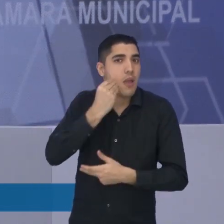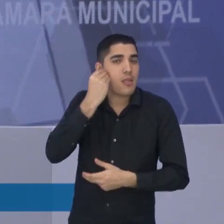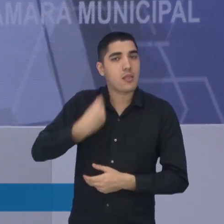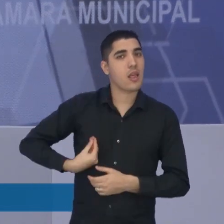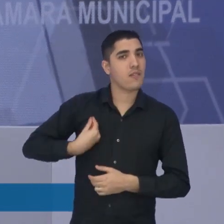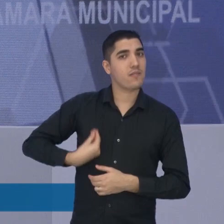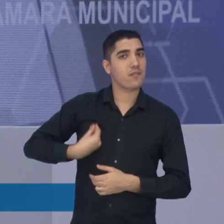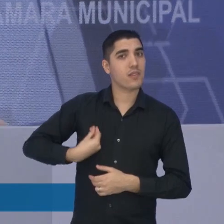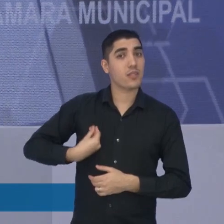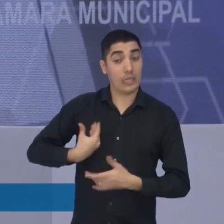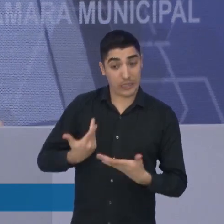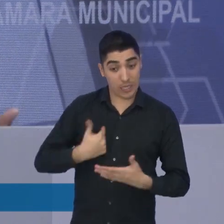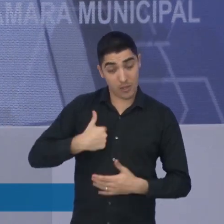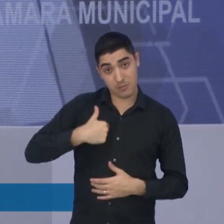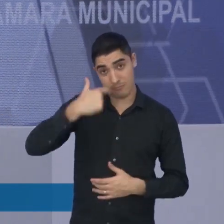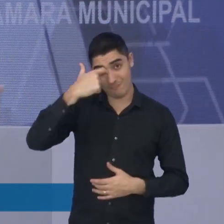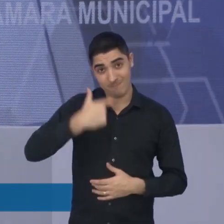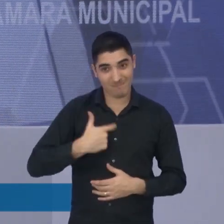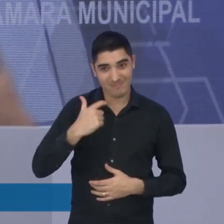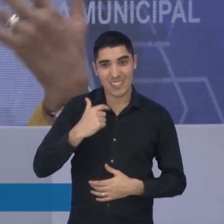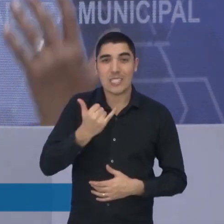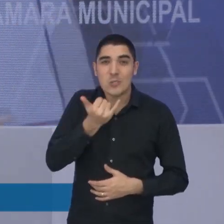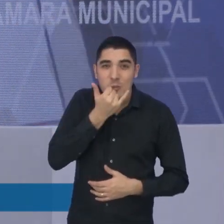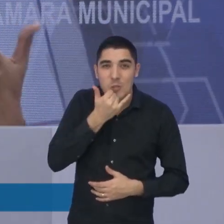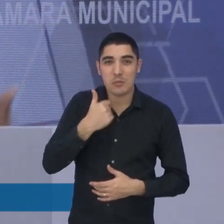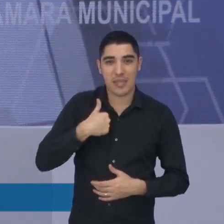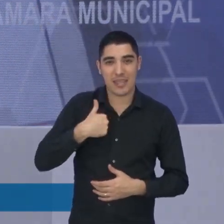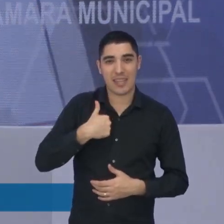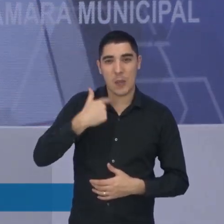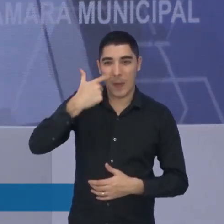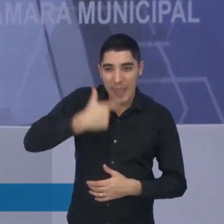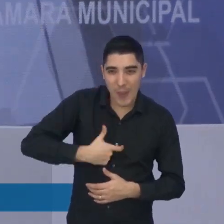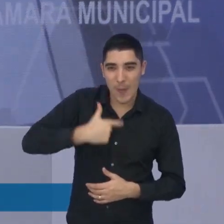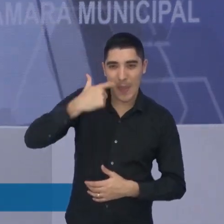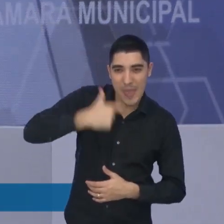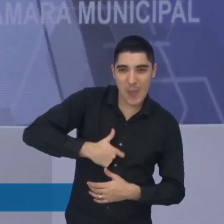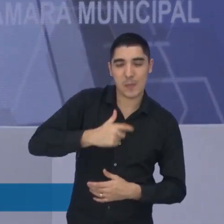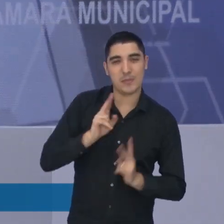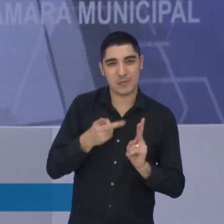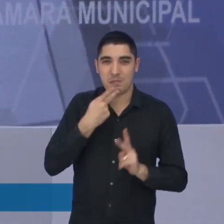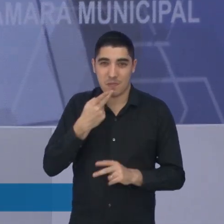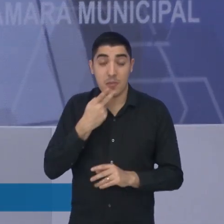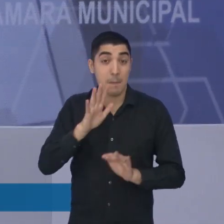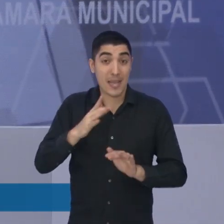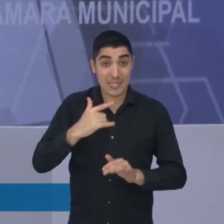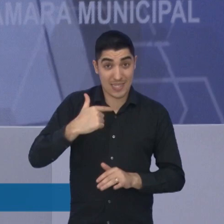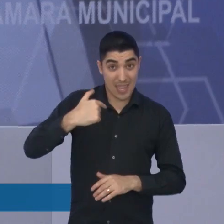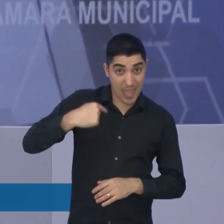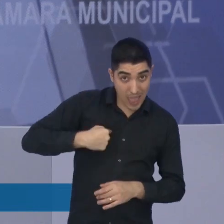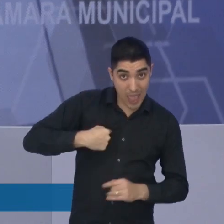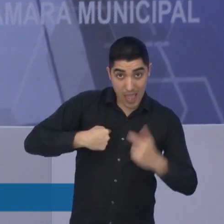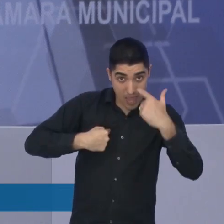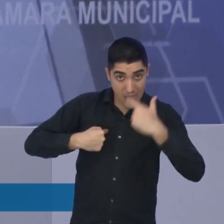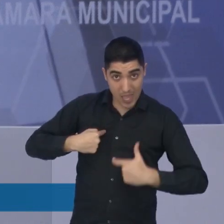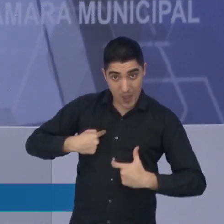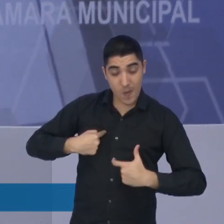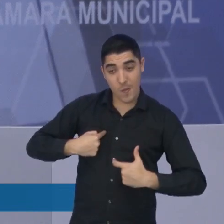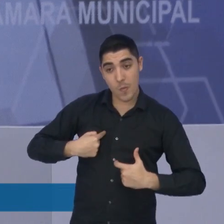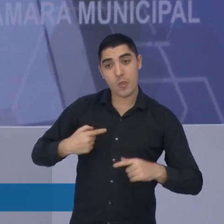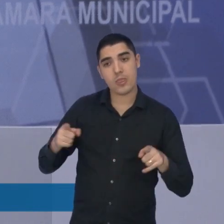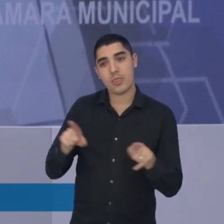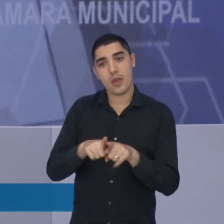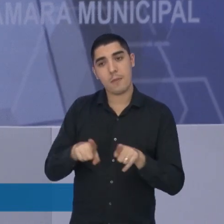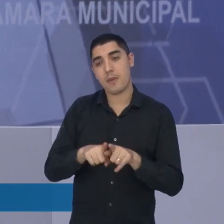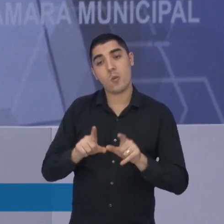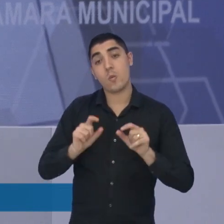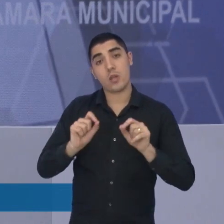meu crescimento, e desculpem que eu falo tudo em eu, mas quando eu falo eu, estou falando também esse exemplo